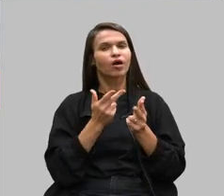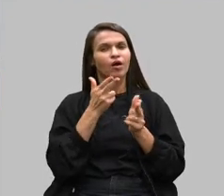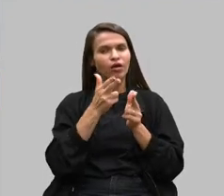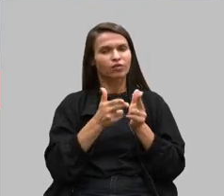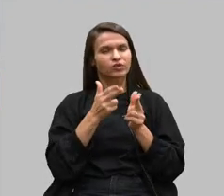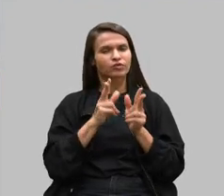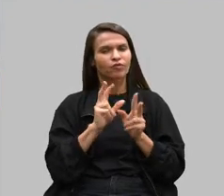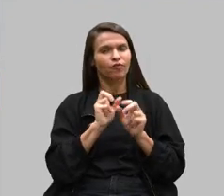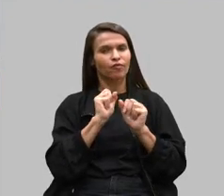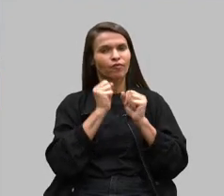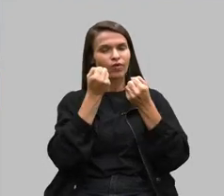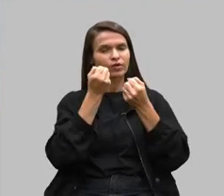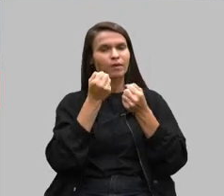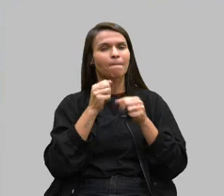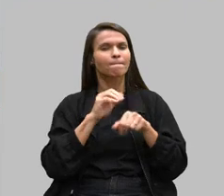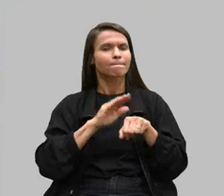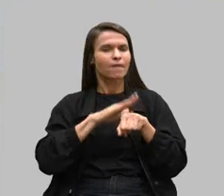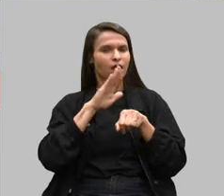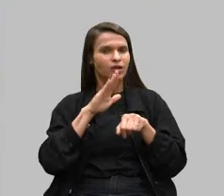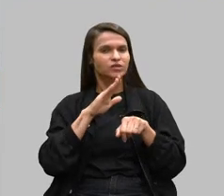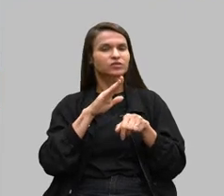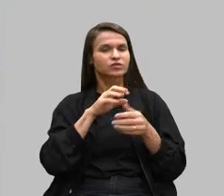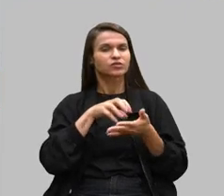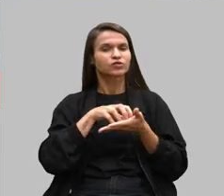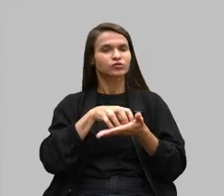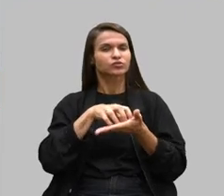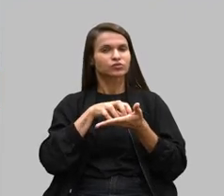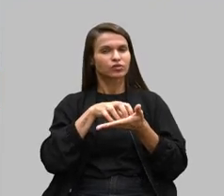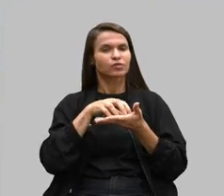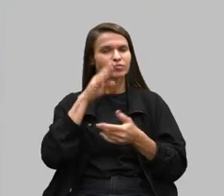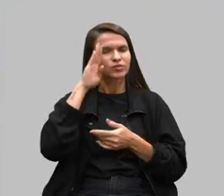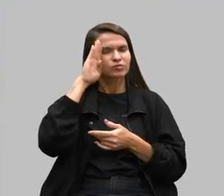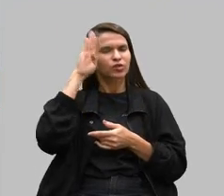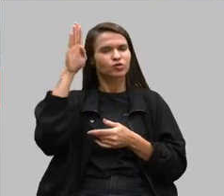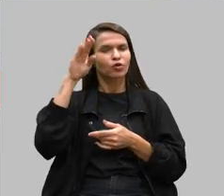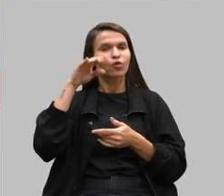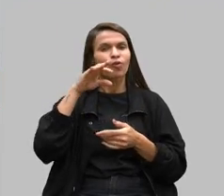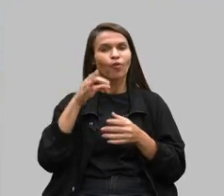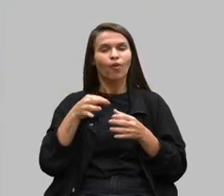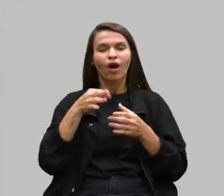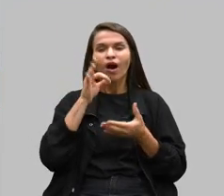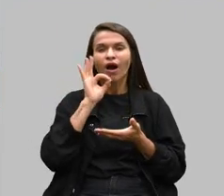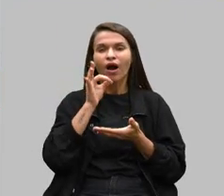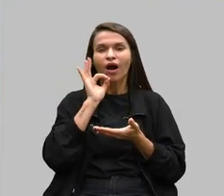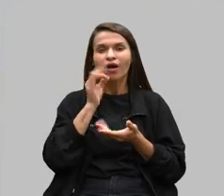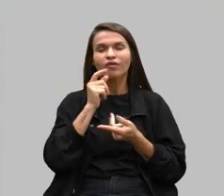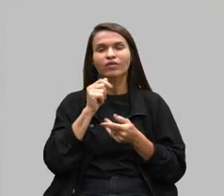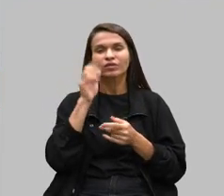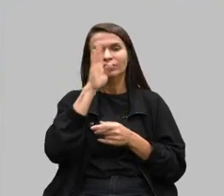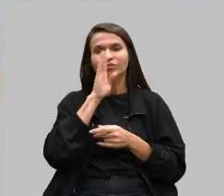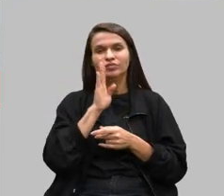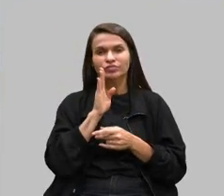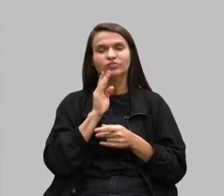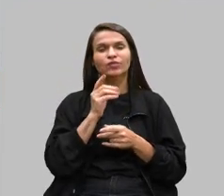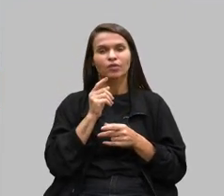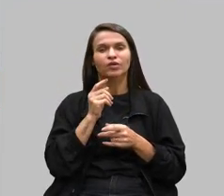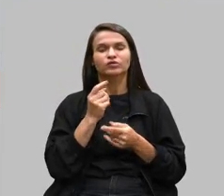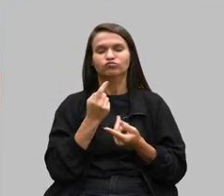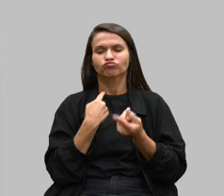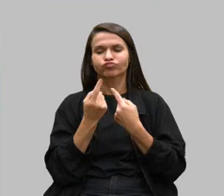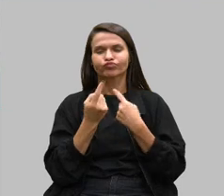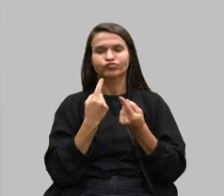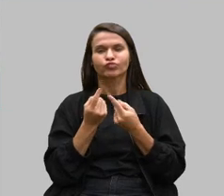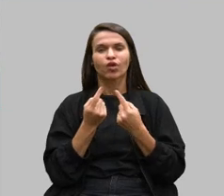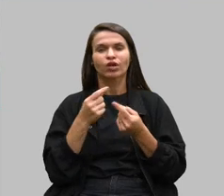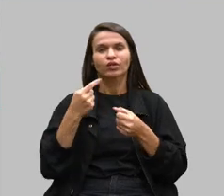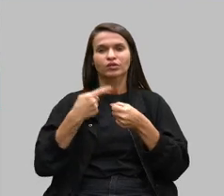fortalecer cada dia mais e transportar principalmente o nosso café porque o café do Brasil praticamente passa por Varginha é aonde já sai